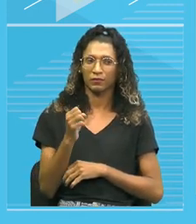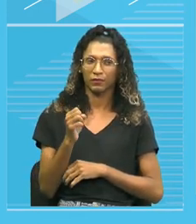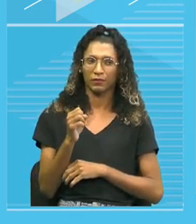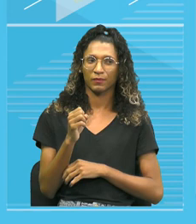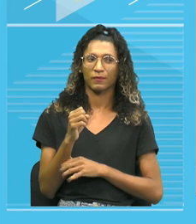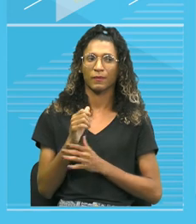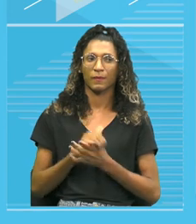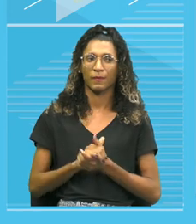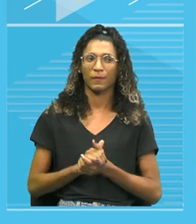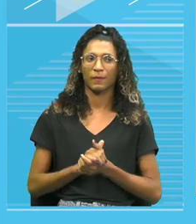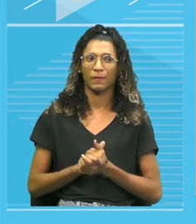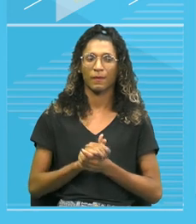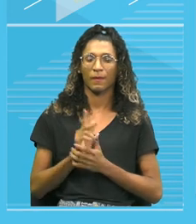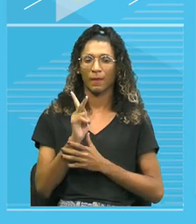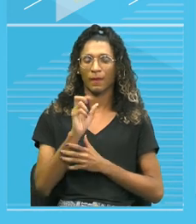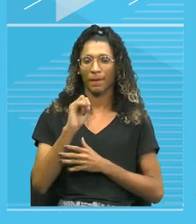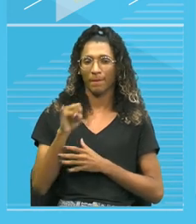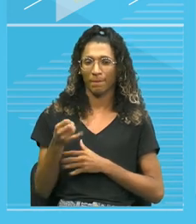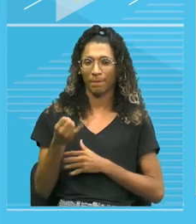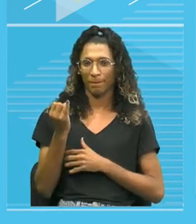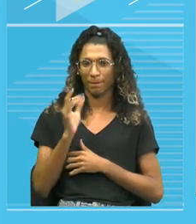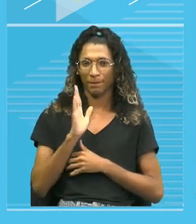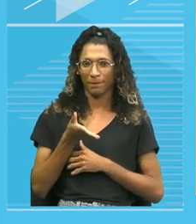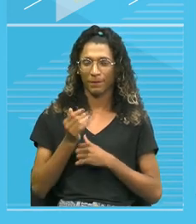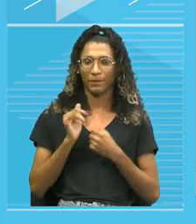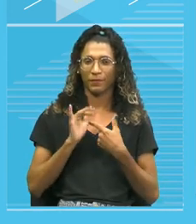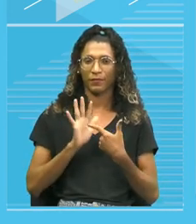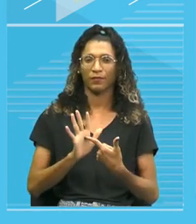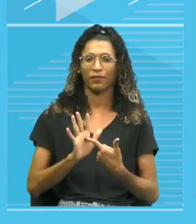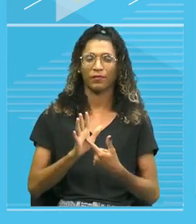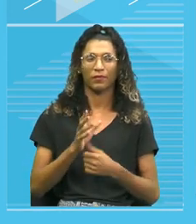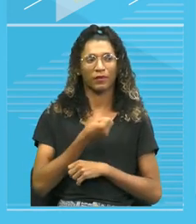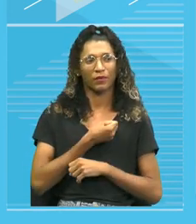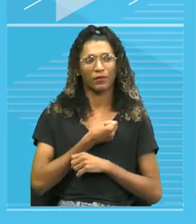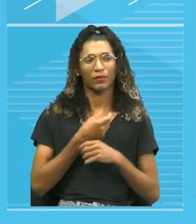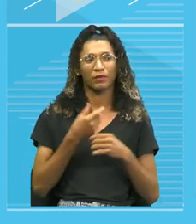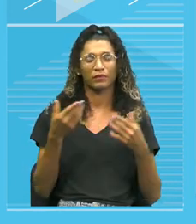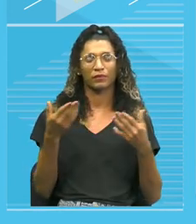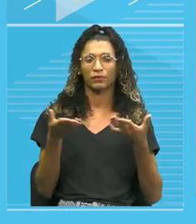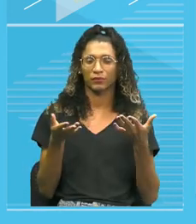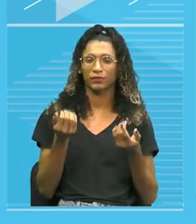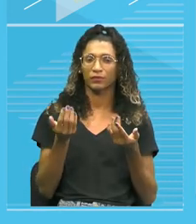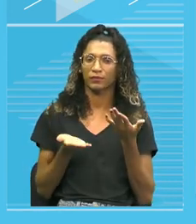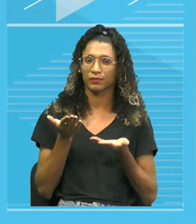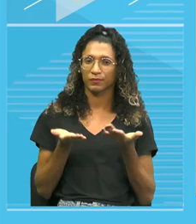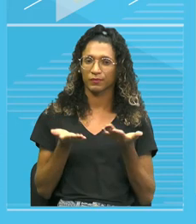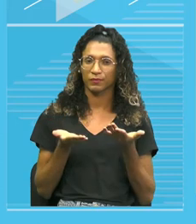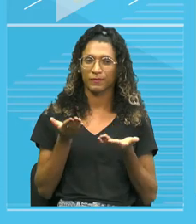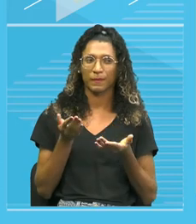Kilo Joule por mol beleza colocamos o valor aí vamos fazer o balanceamento aqui